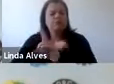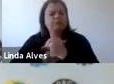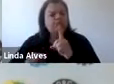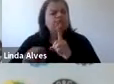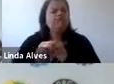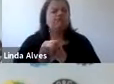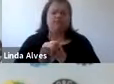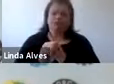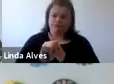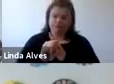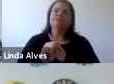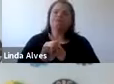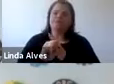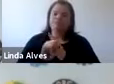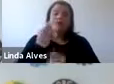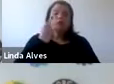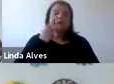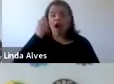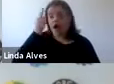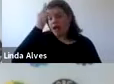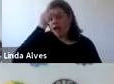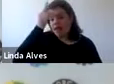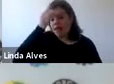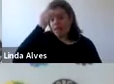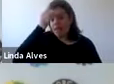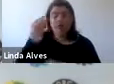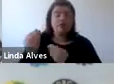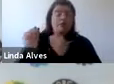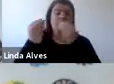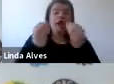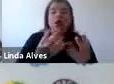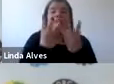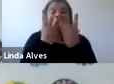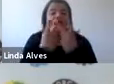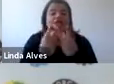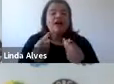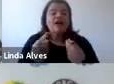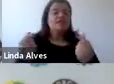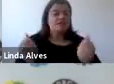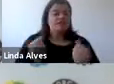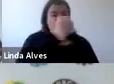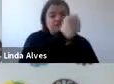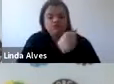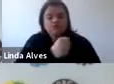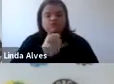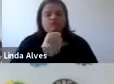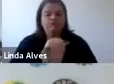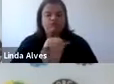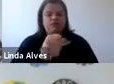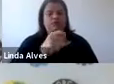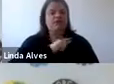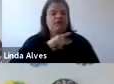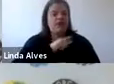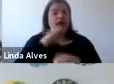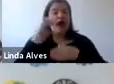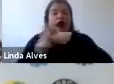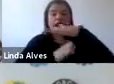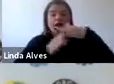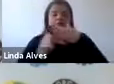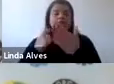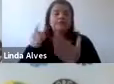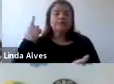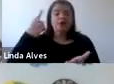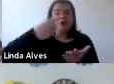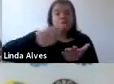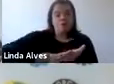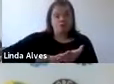que faz. A Alemanha, ela requalifica os trabalhadores, eles são colocados, existe, a empresa se compromete,